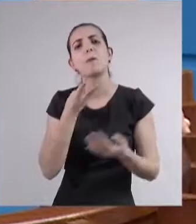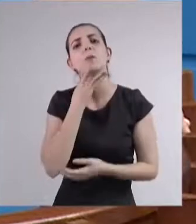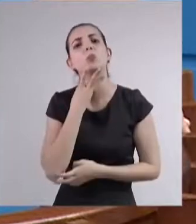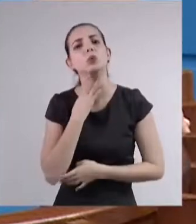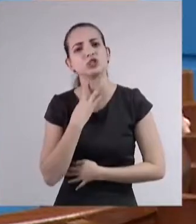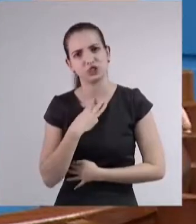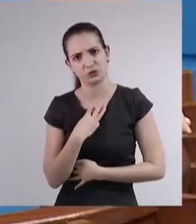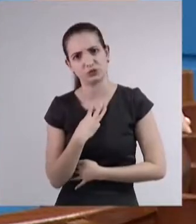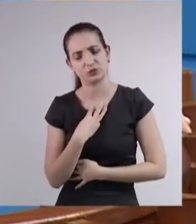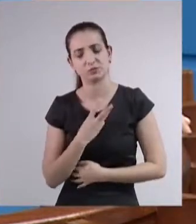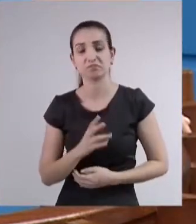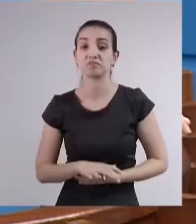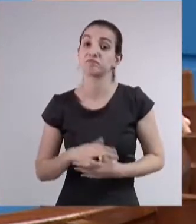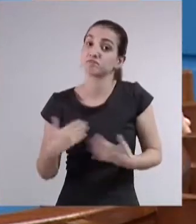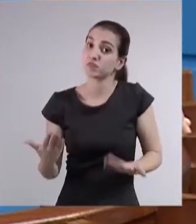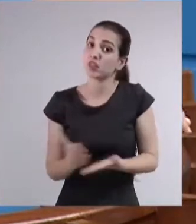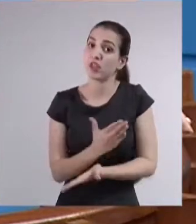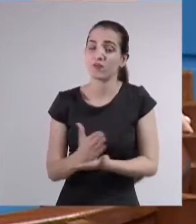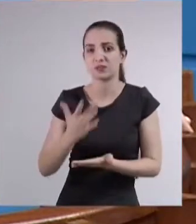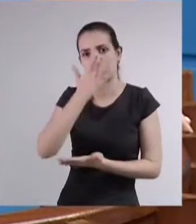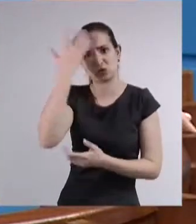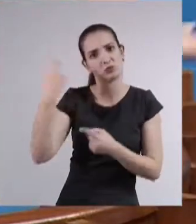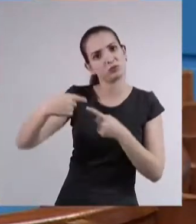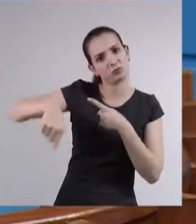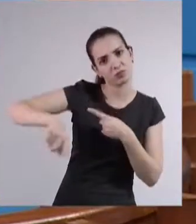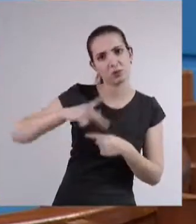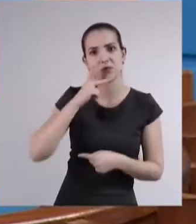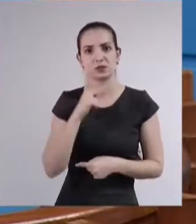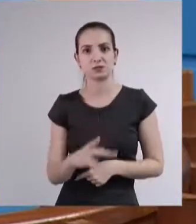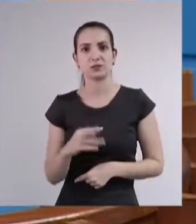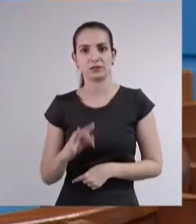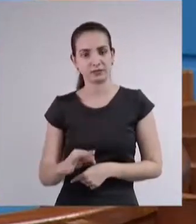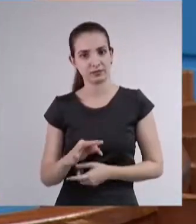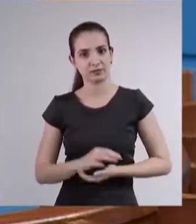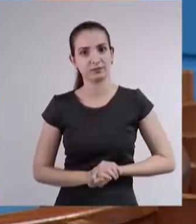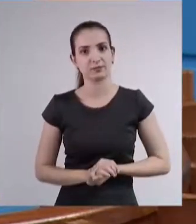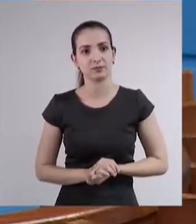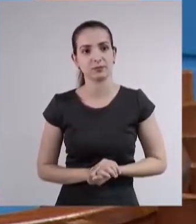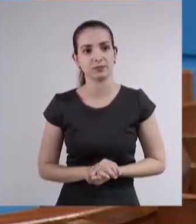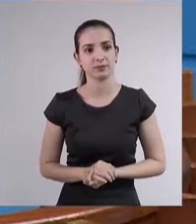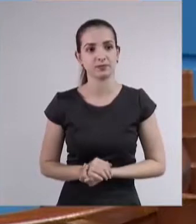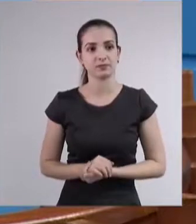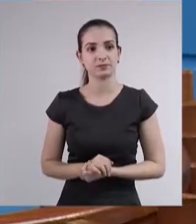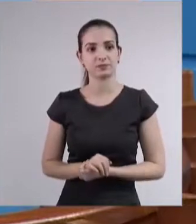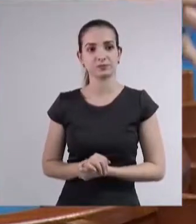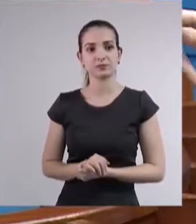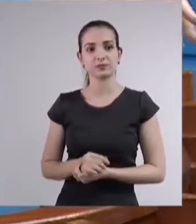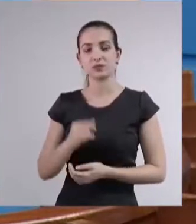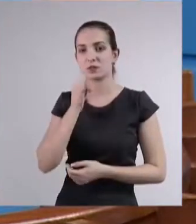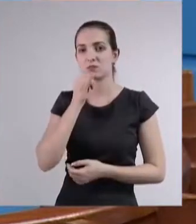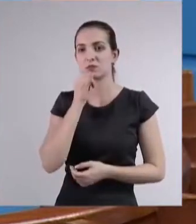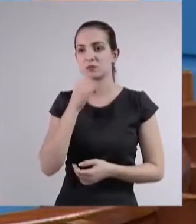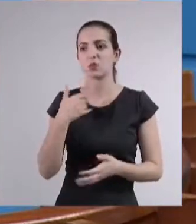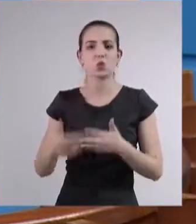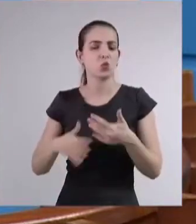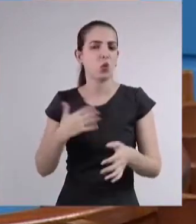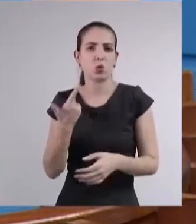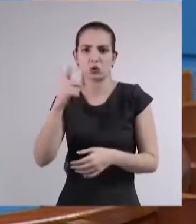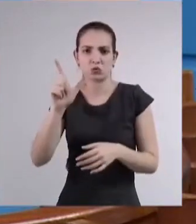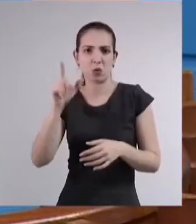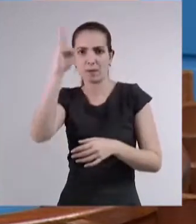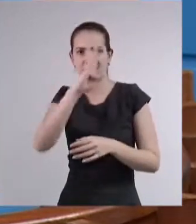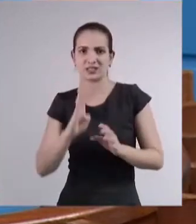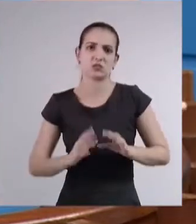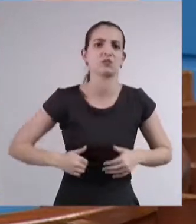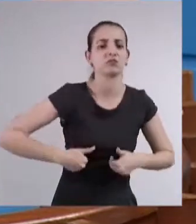motivações. Talvez o antipetismo. Não queremos o PT, então pode ser qualquer outra coisa, vai empurrar o Brasil para o buraco, tudo bem, mas